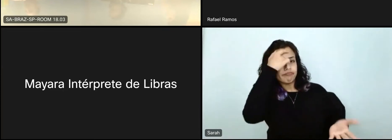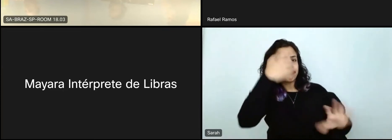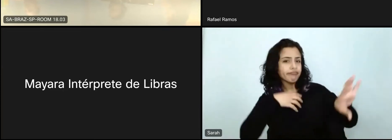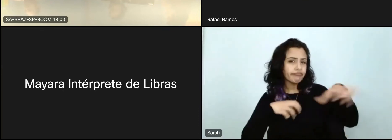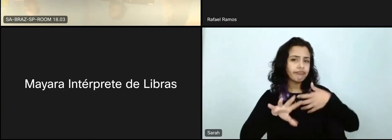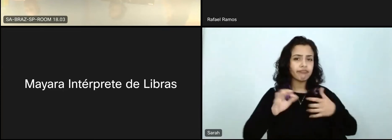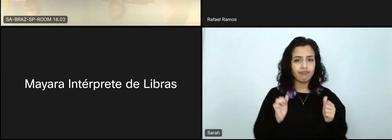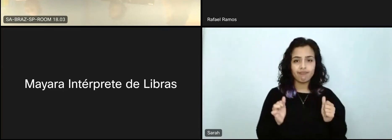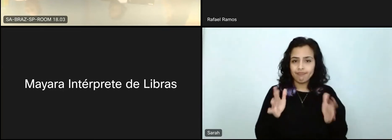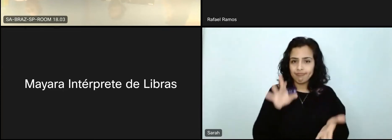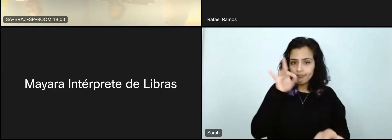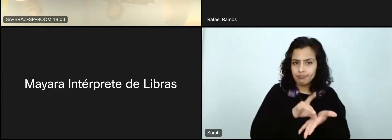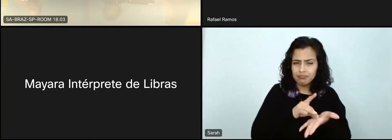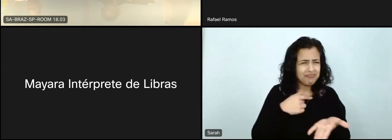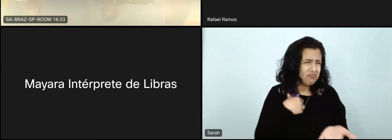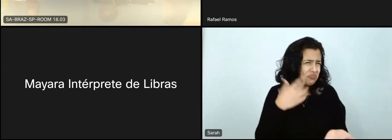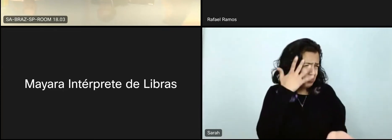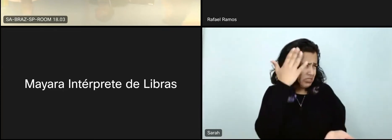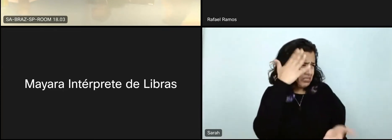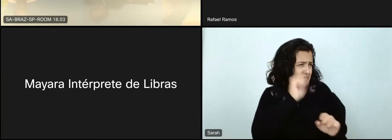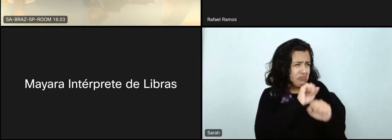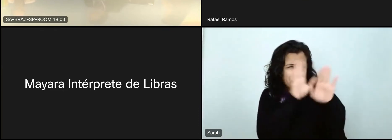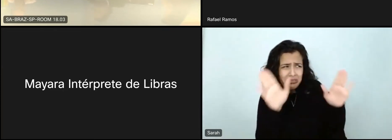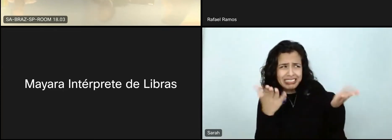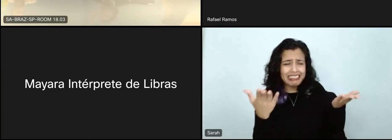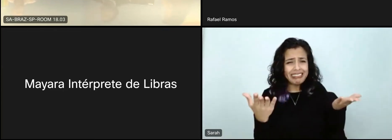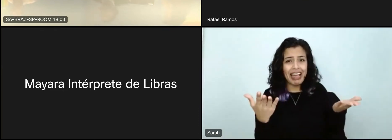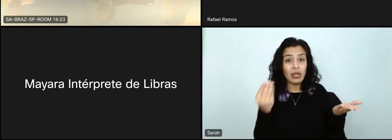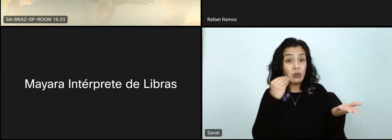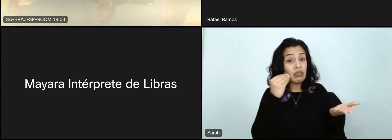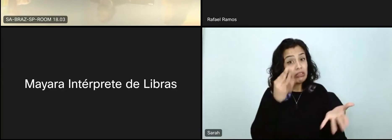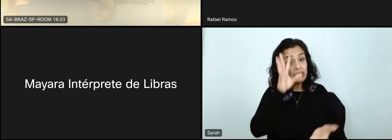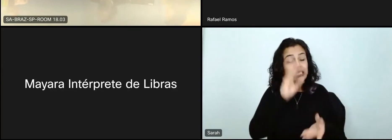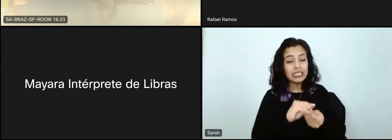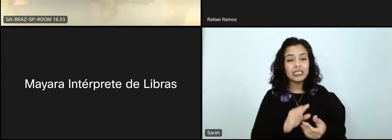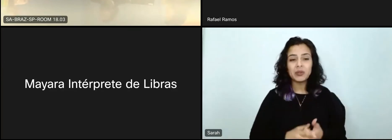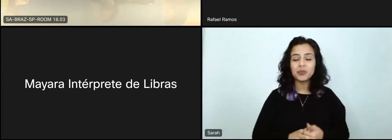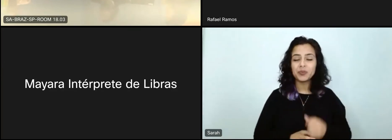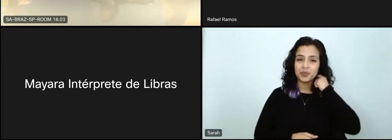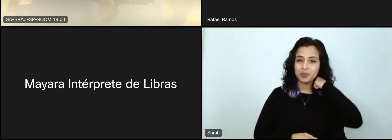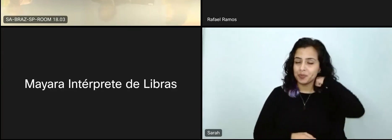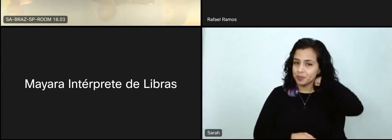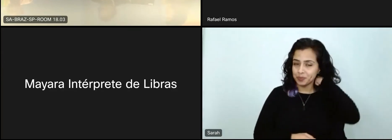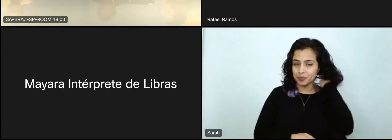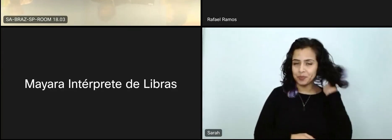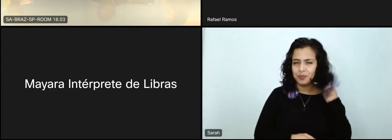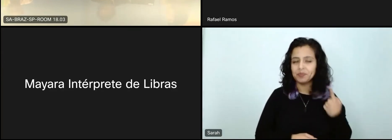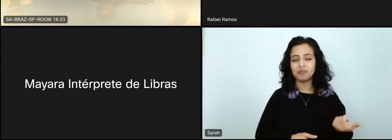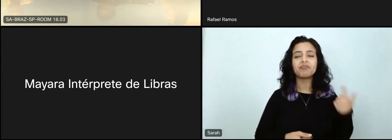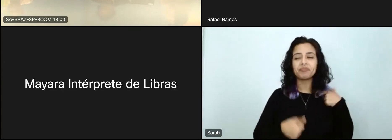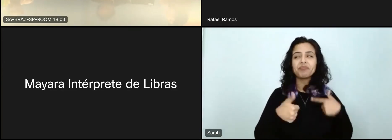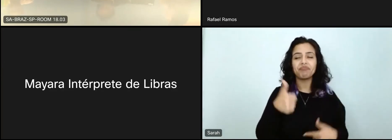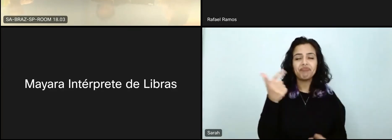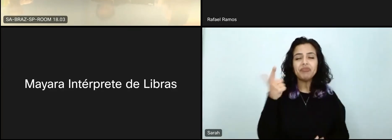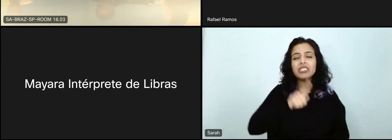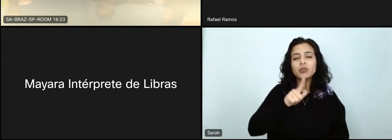sei se eu fui claro, tá? Mas Não, foi, acho que tranquilo, essa é a história aí perfeito. Foi uma definição do rebanho. muito clara, muito coesa. Tinha, Basta tem um